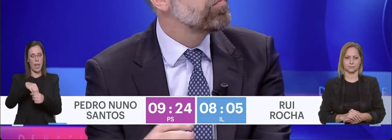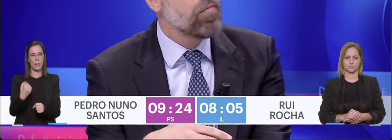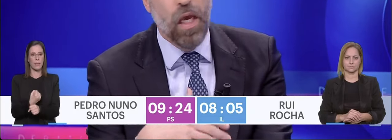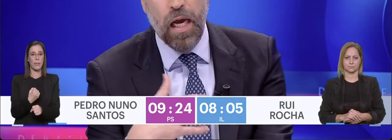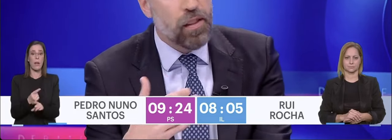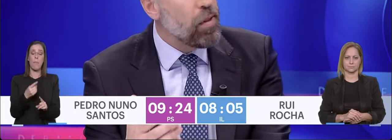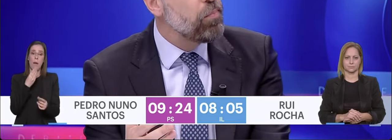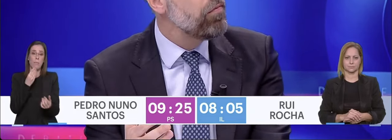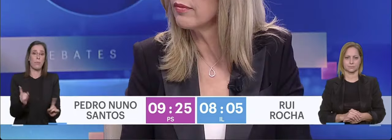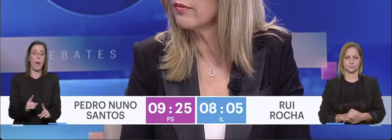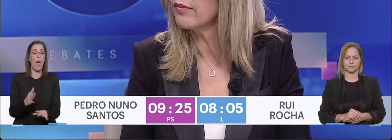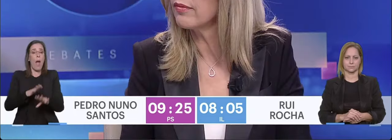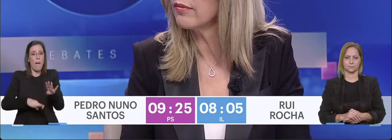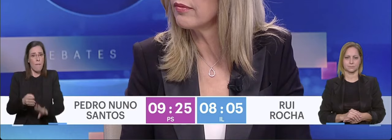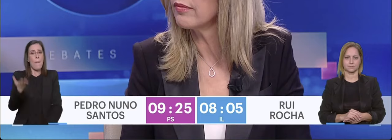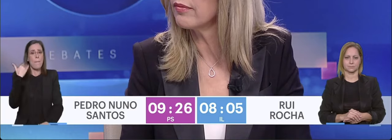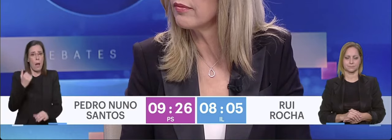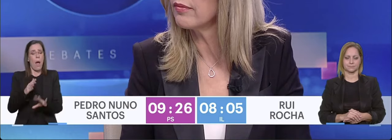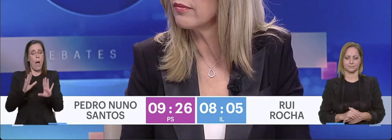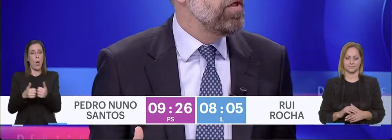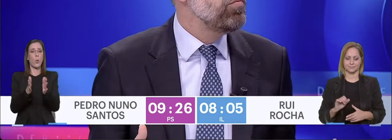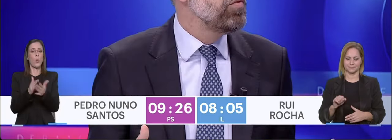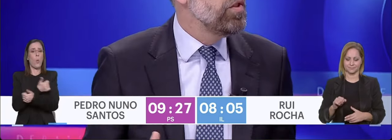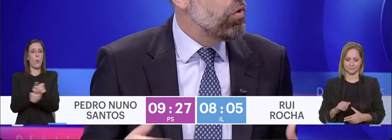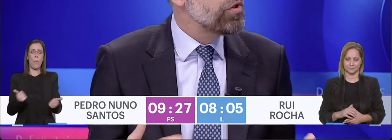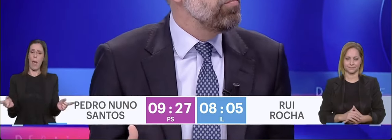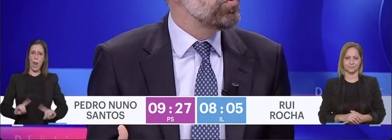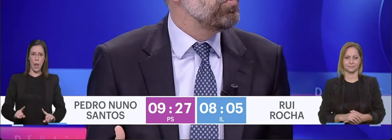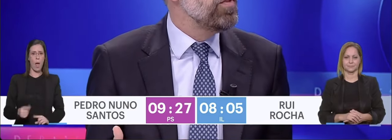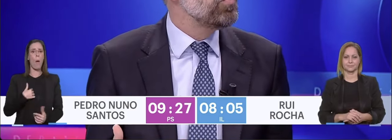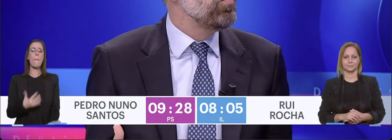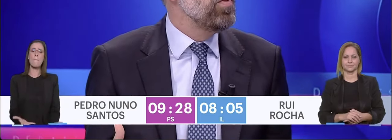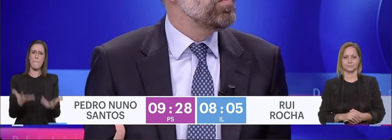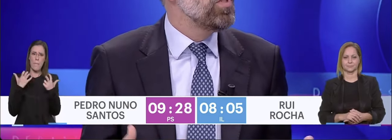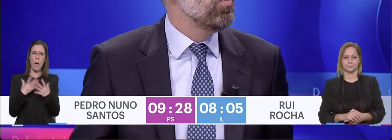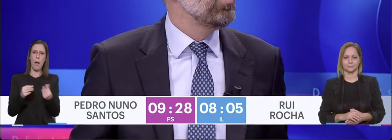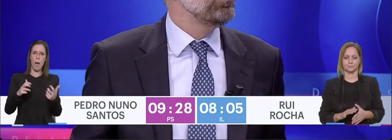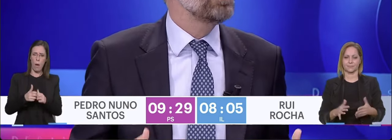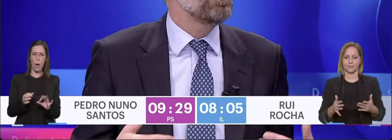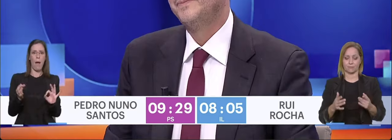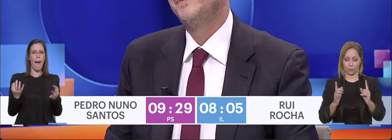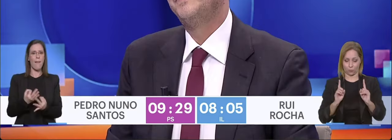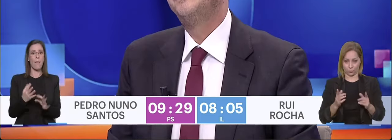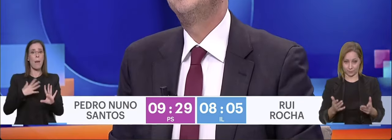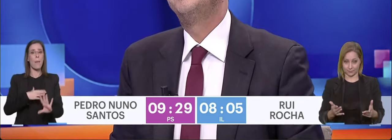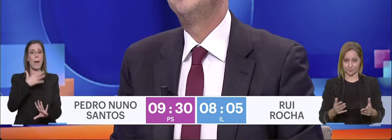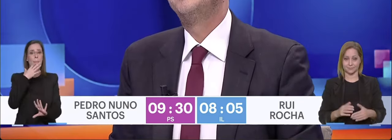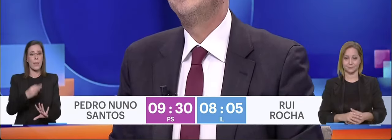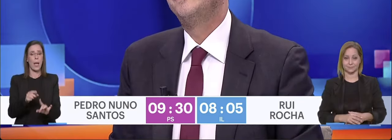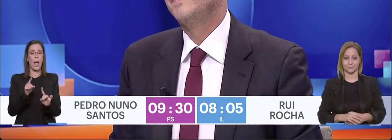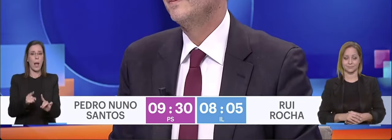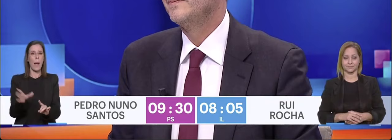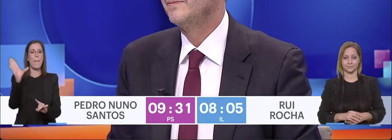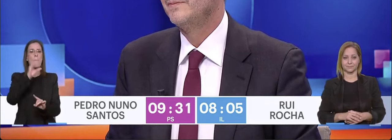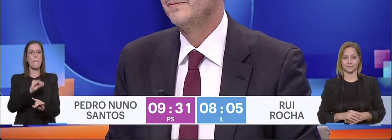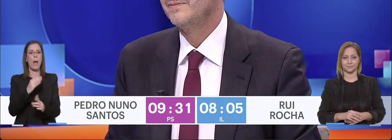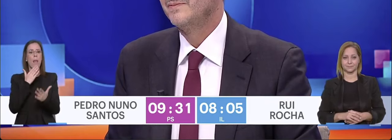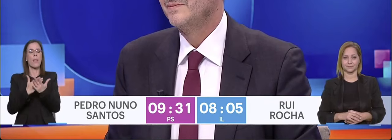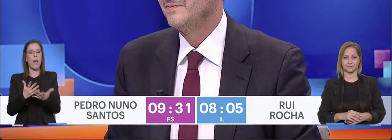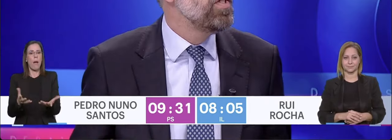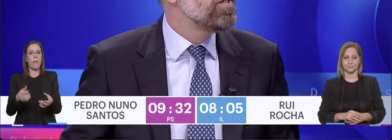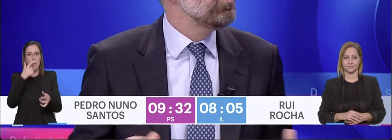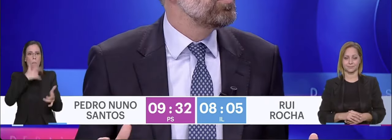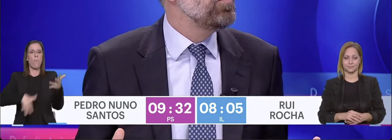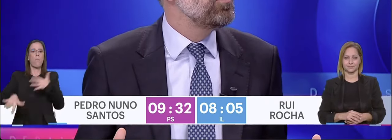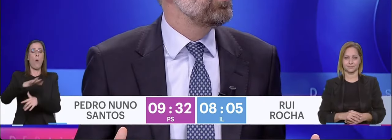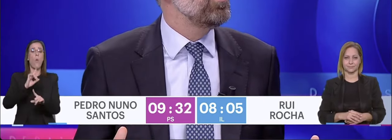trabalho Há trabalho para fazer aí não está tudo bem feito E nós queremos resolver esses problemas agora nós acreditamos naquela que é a maior construção coletiva deste